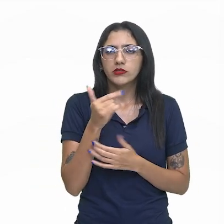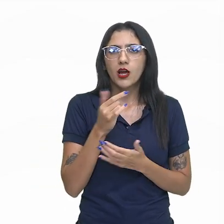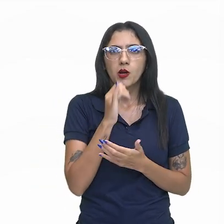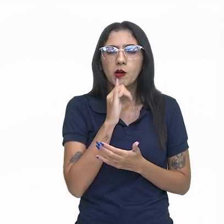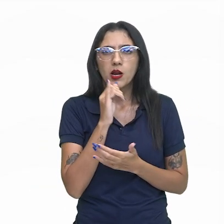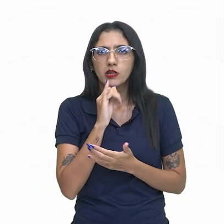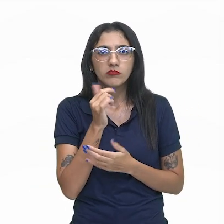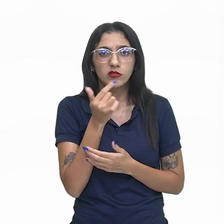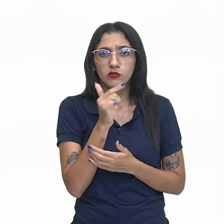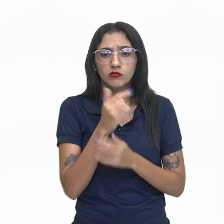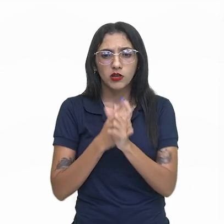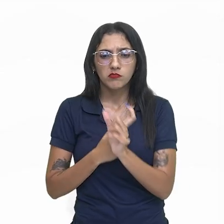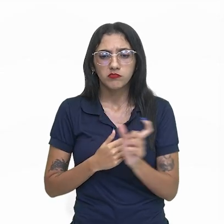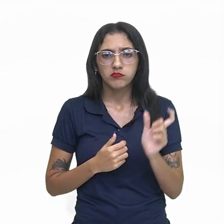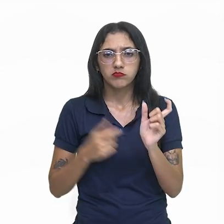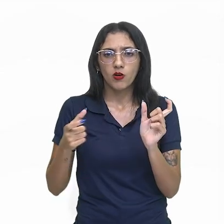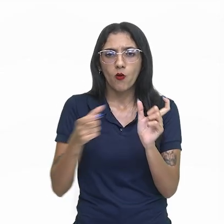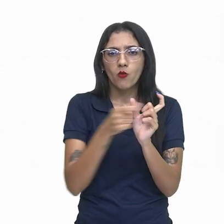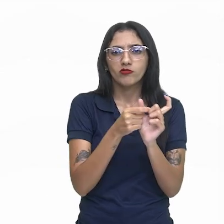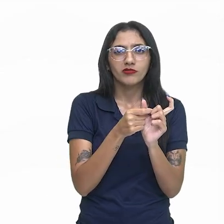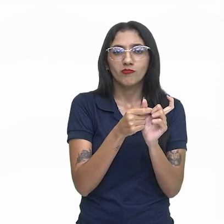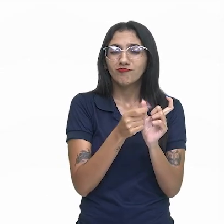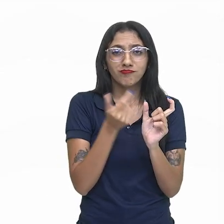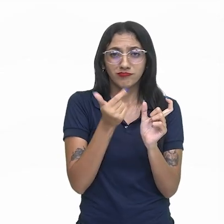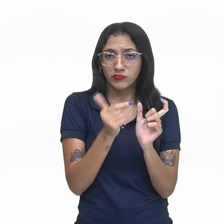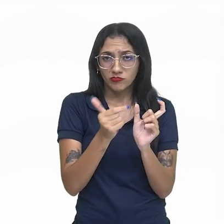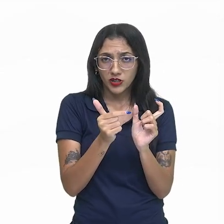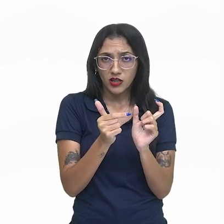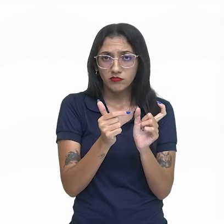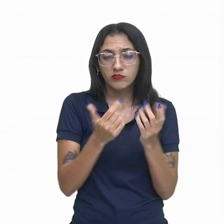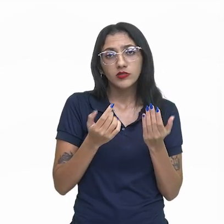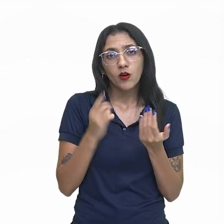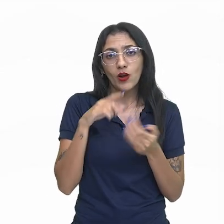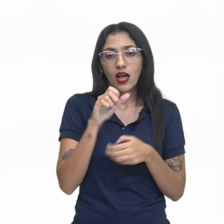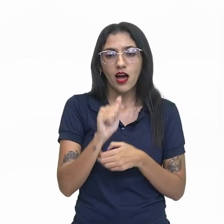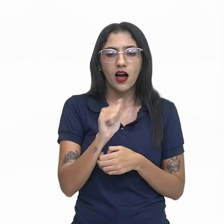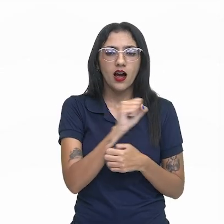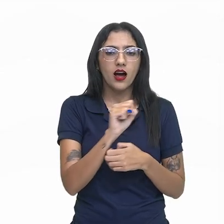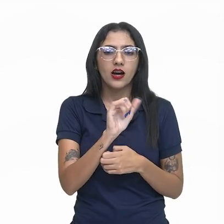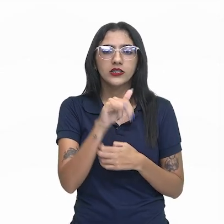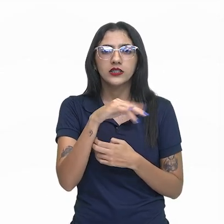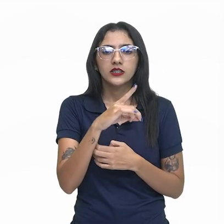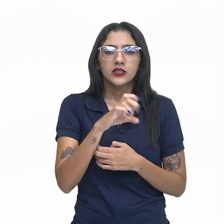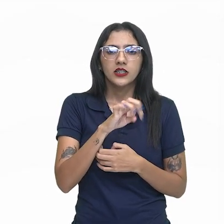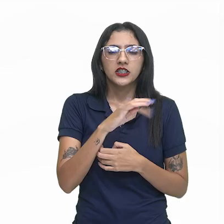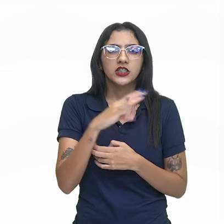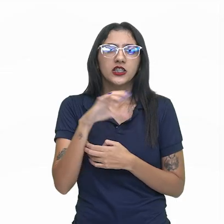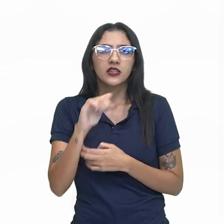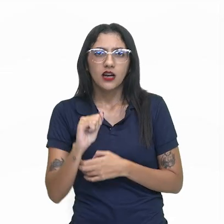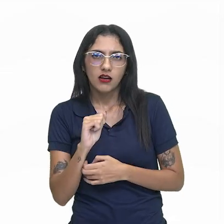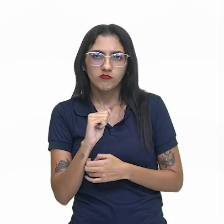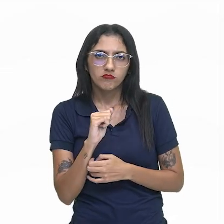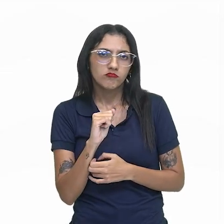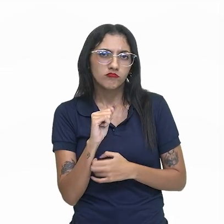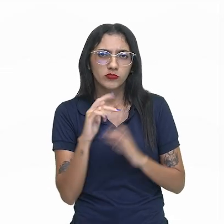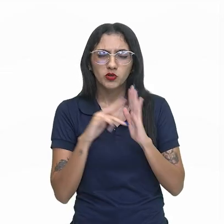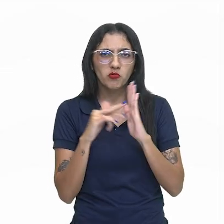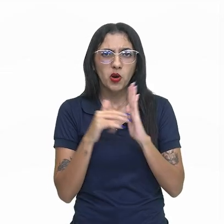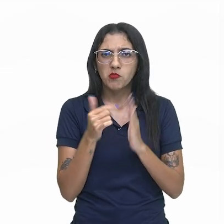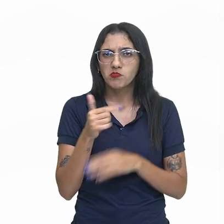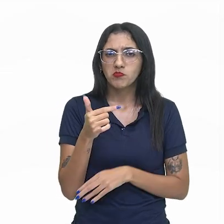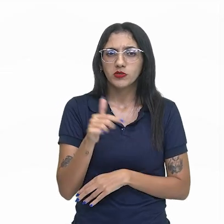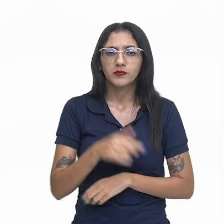não vem acompanhada com uma conjunção, não traz um sentido diferente. Então,